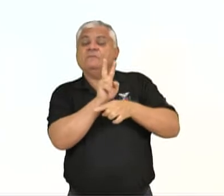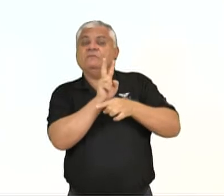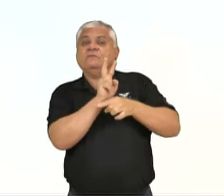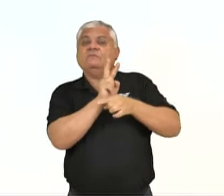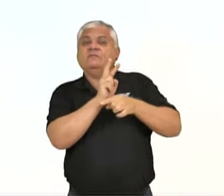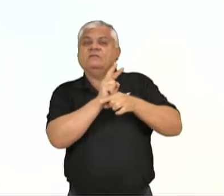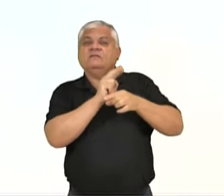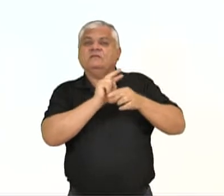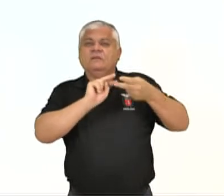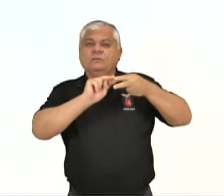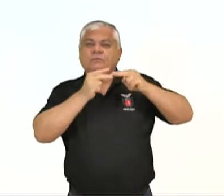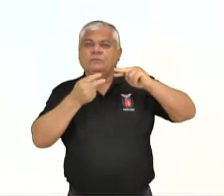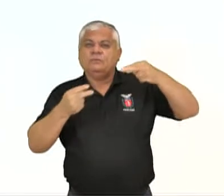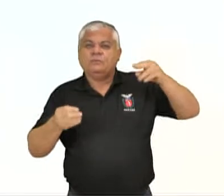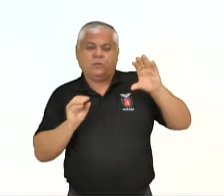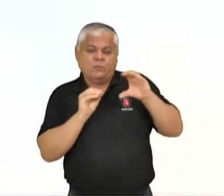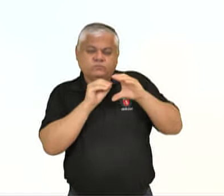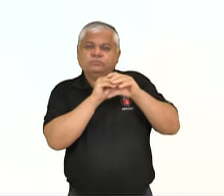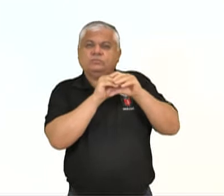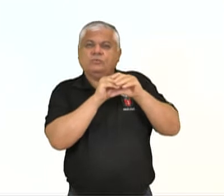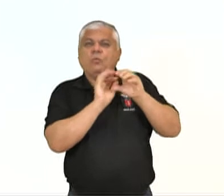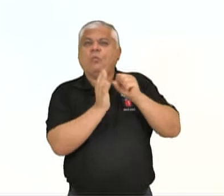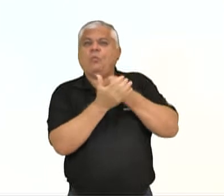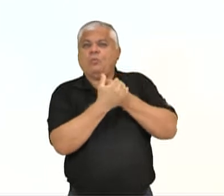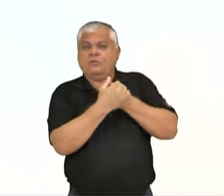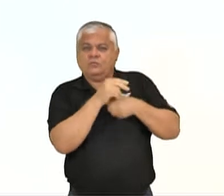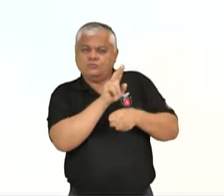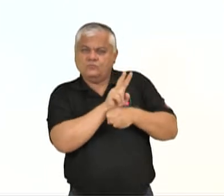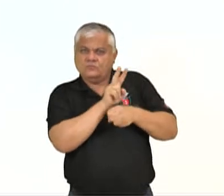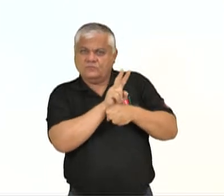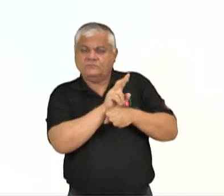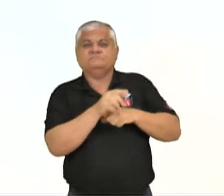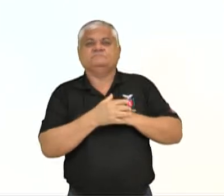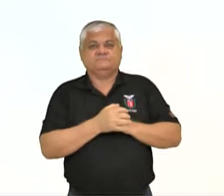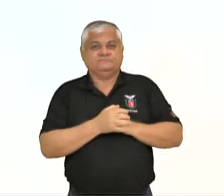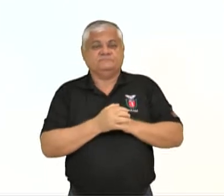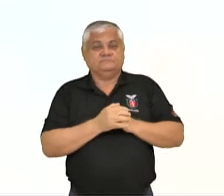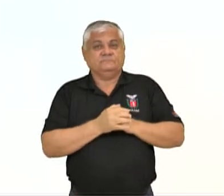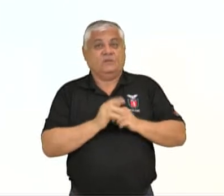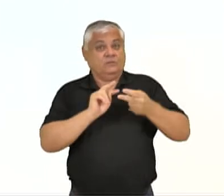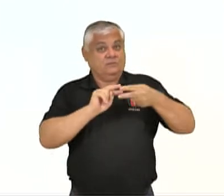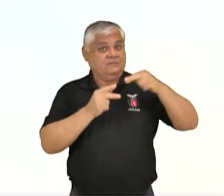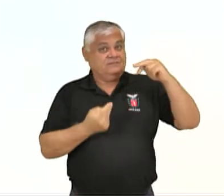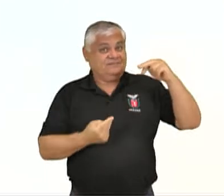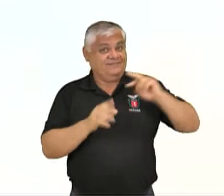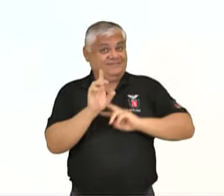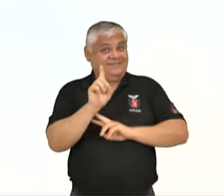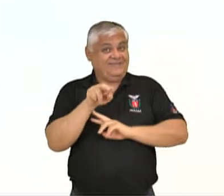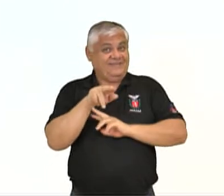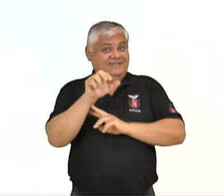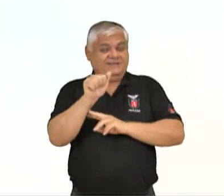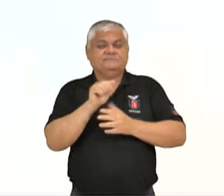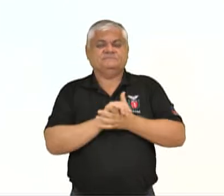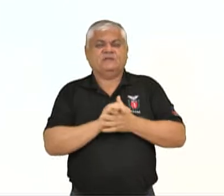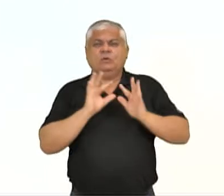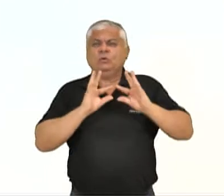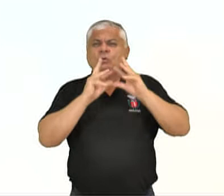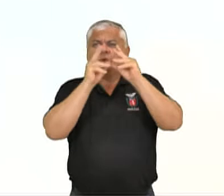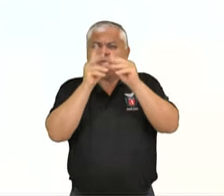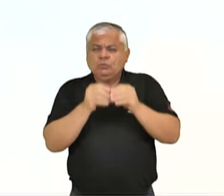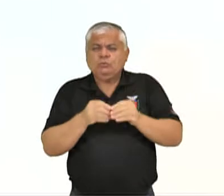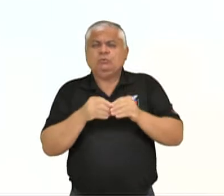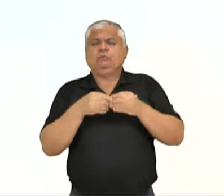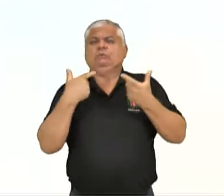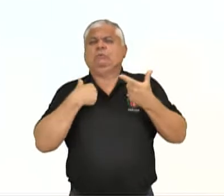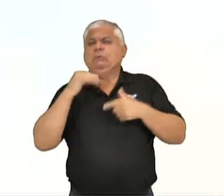e armazenar o material genético, que é o nosso DNA, né? Então aqui, todos os eventos